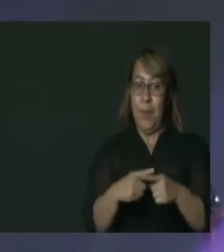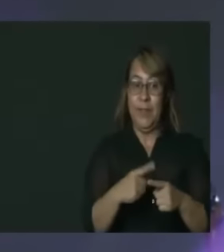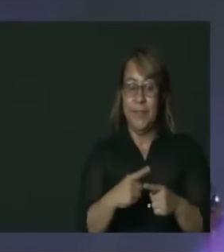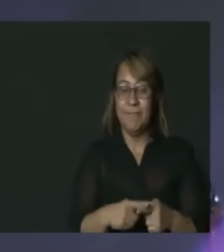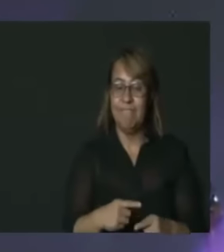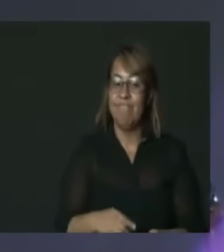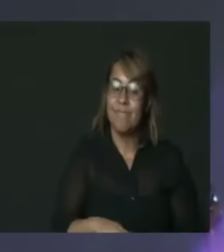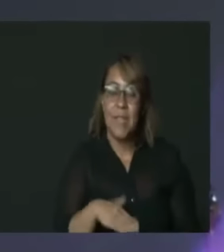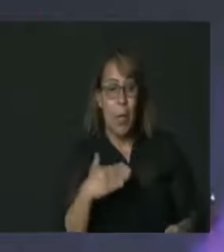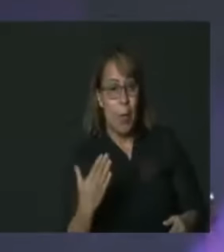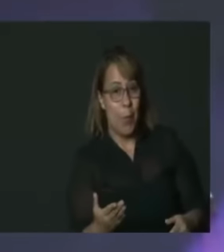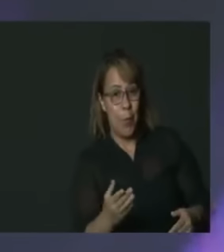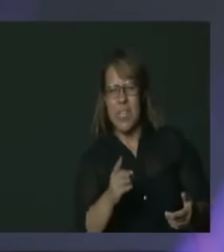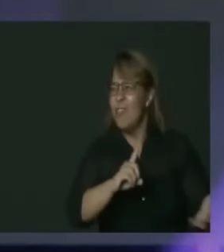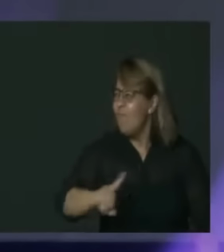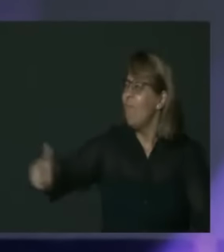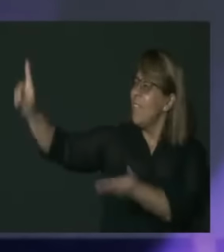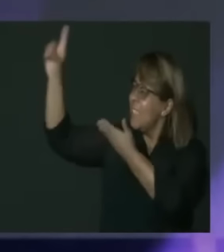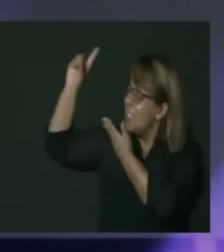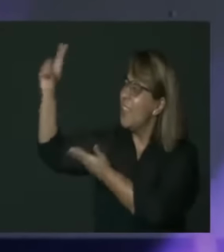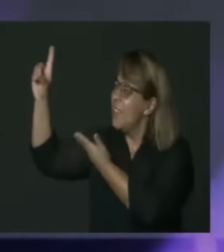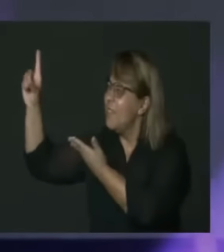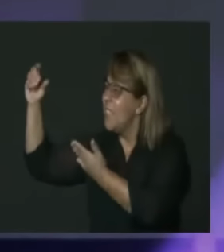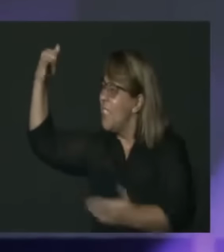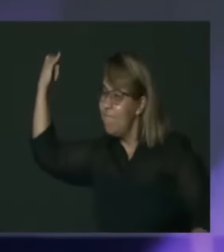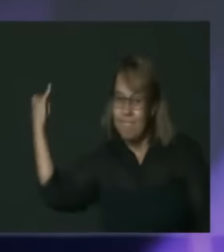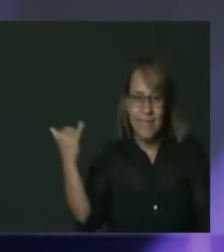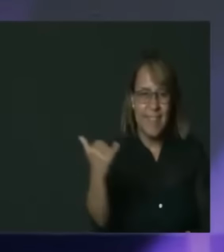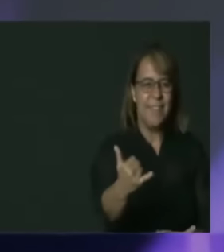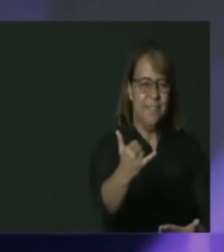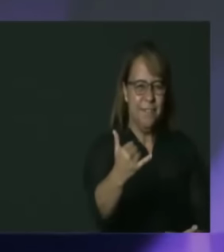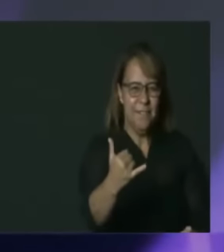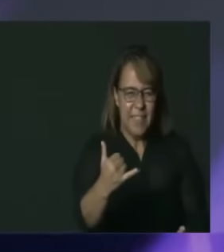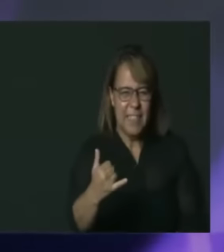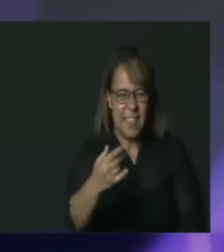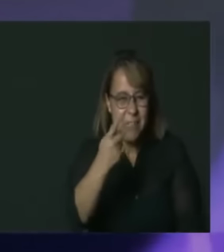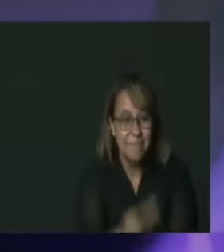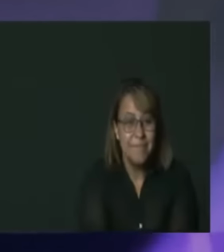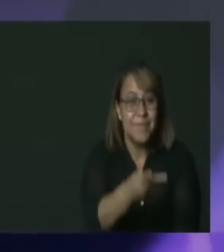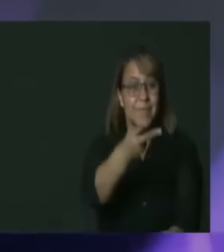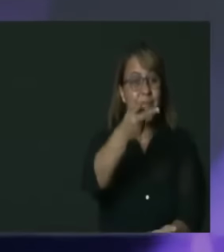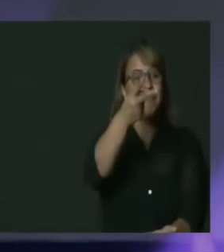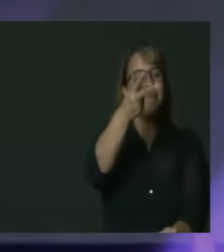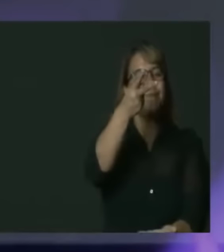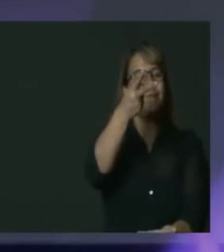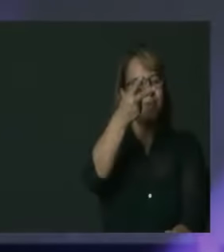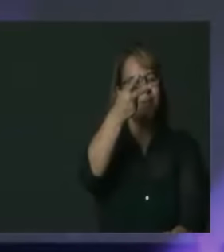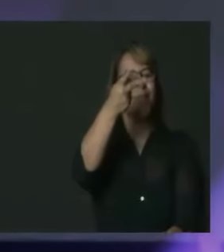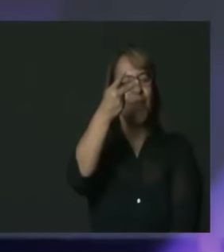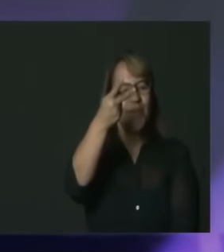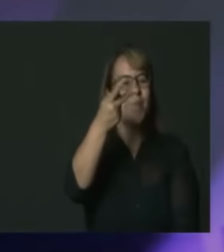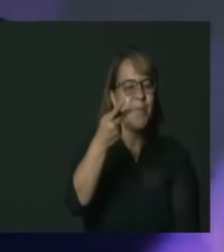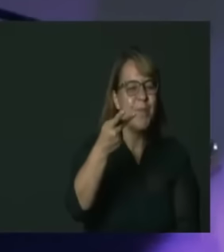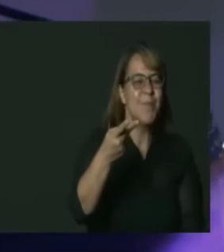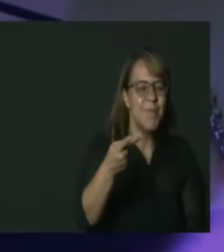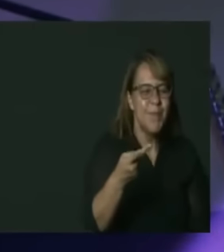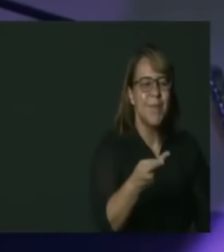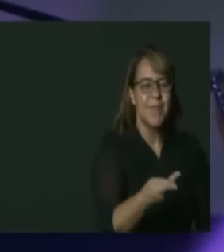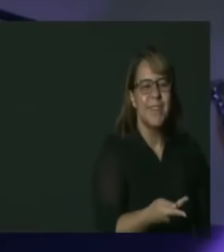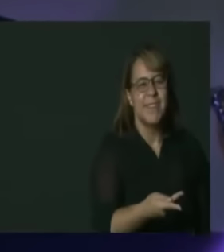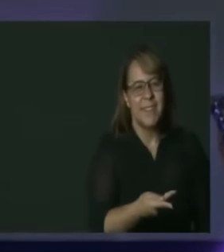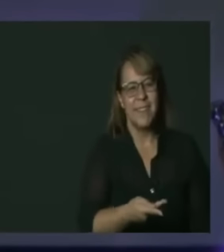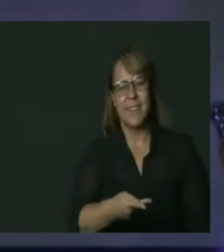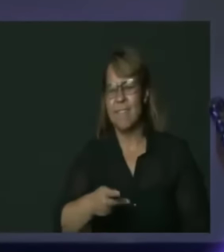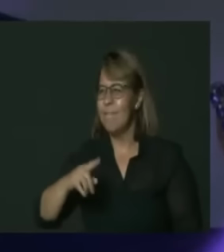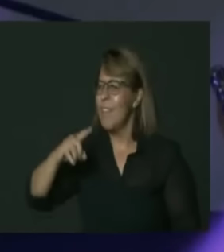fala, Ele pode cumprir. O Espírito Santo aqui já chegou pra cumprir a promessa. E